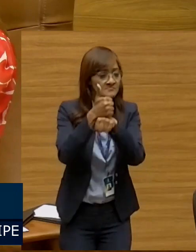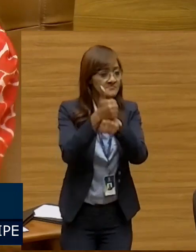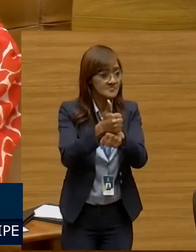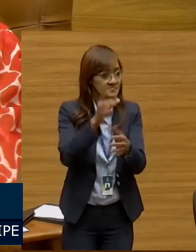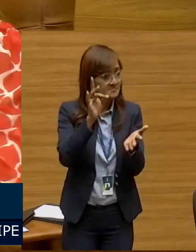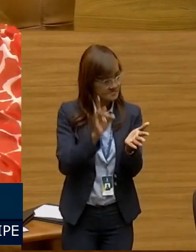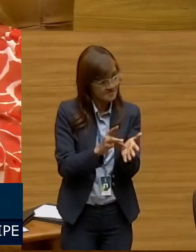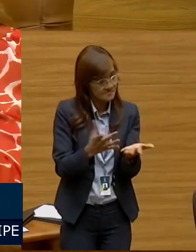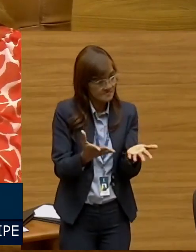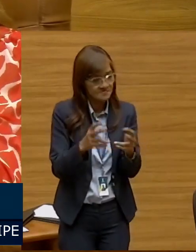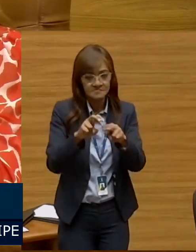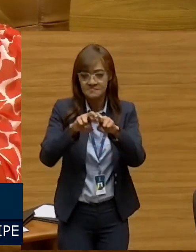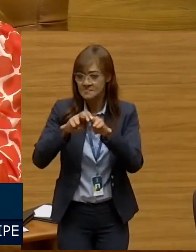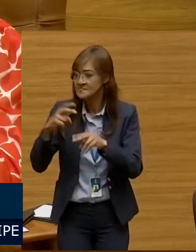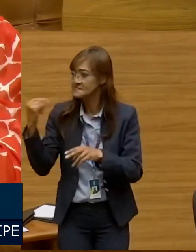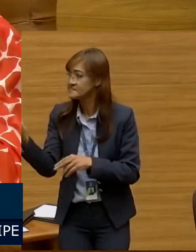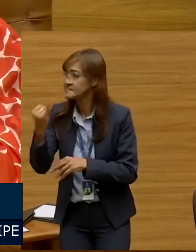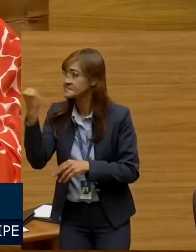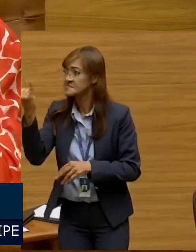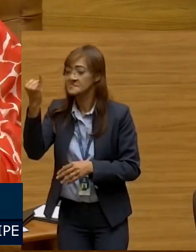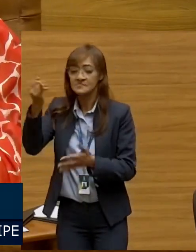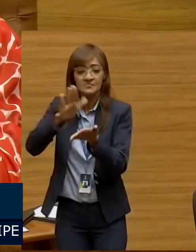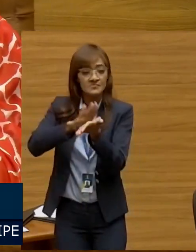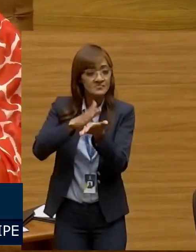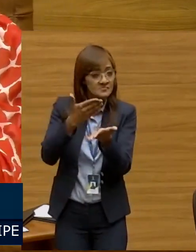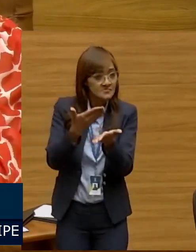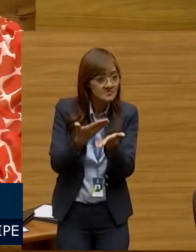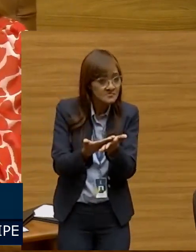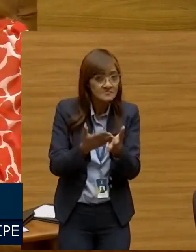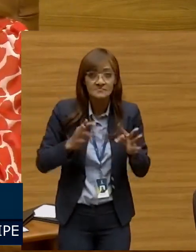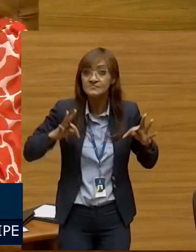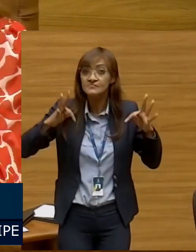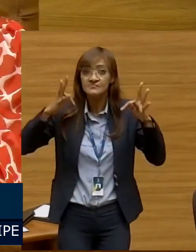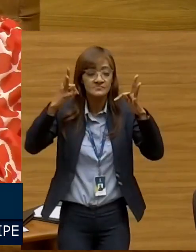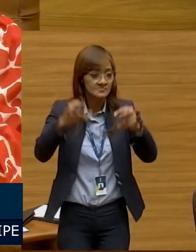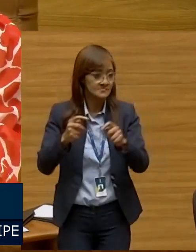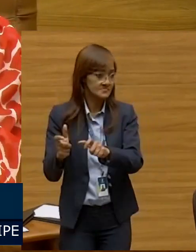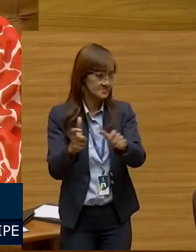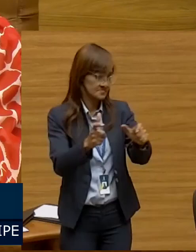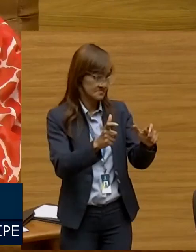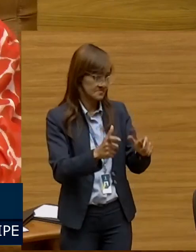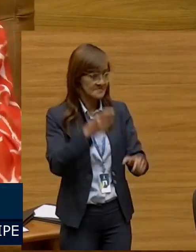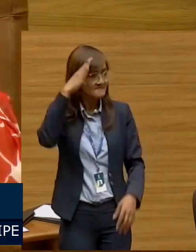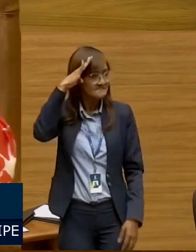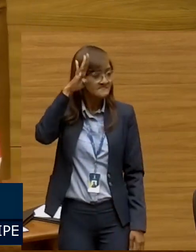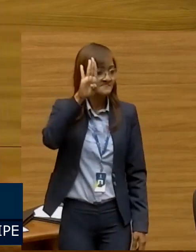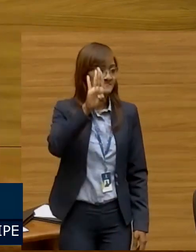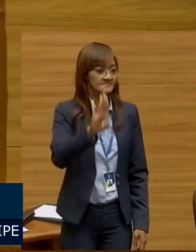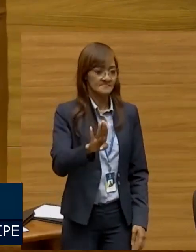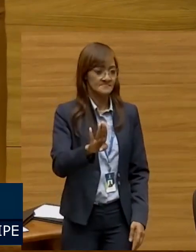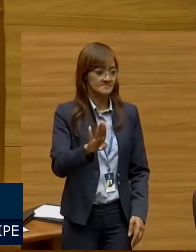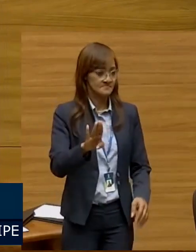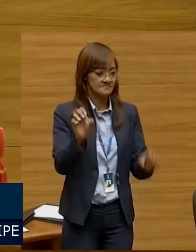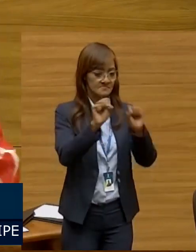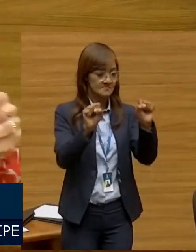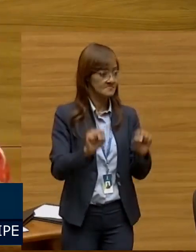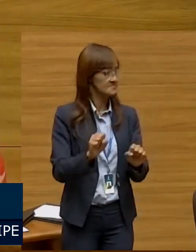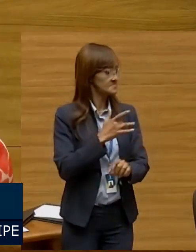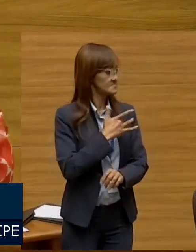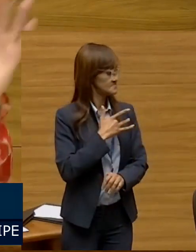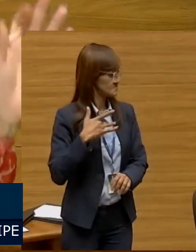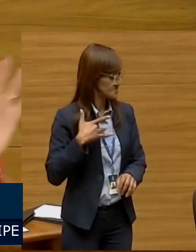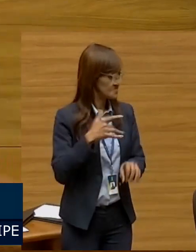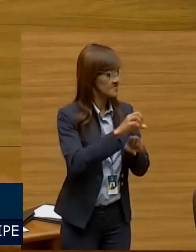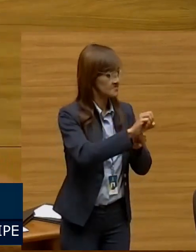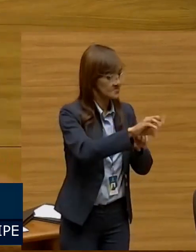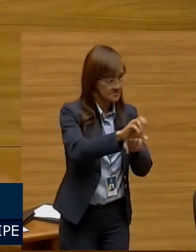mínimo, por isso a importância, né, de intérpretes, né, em todos os setores, principalmente na saúde, né, e na educação,